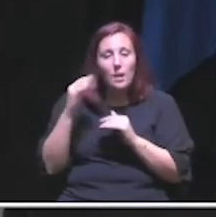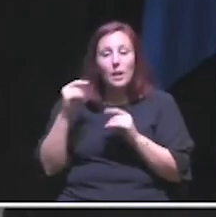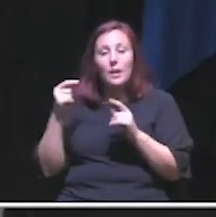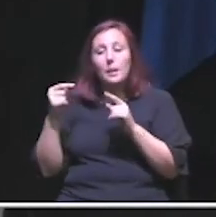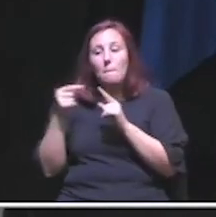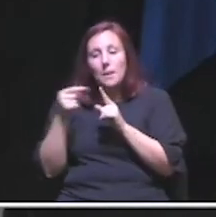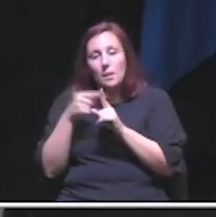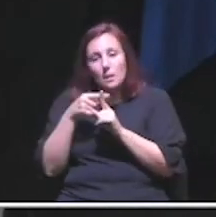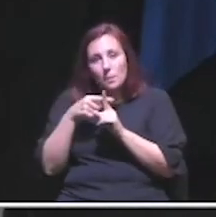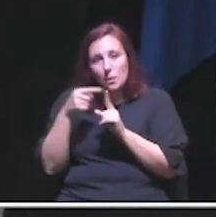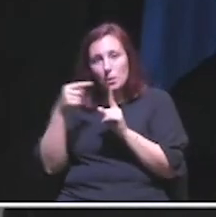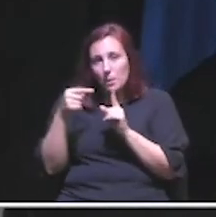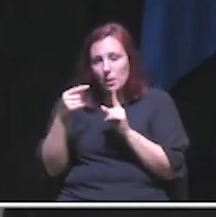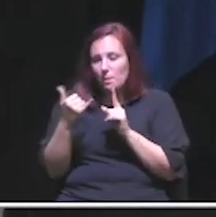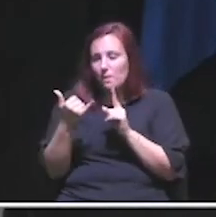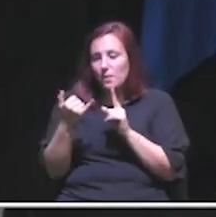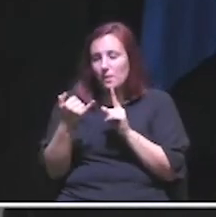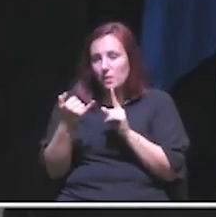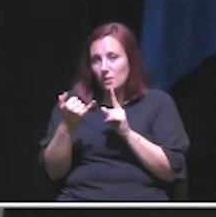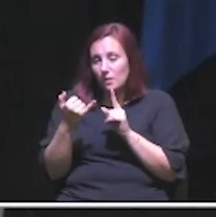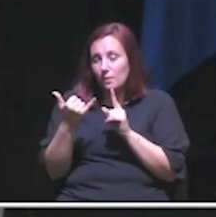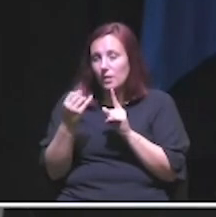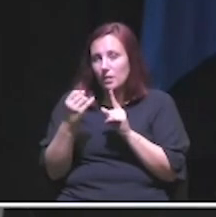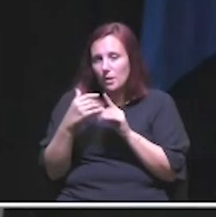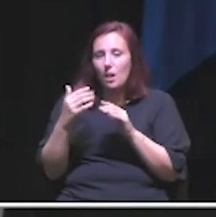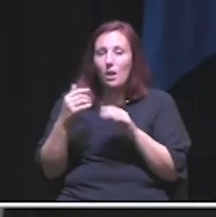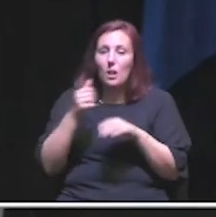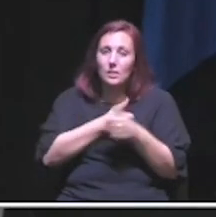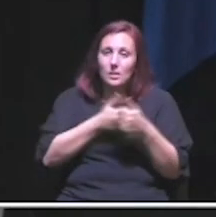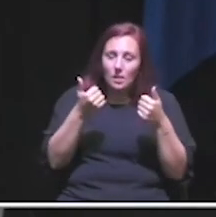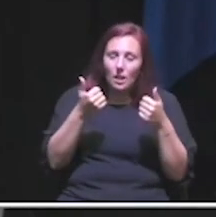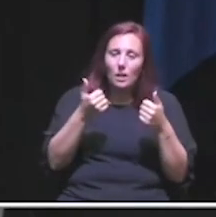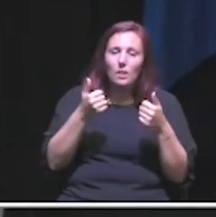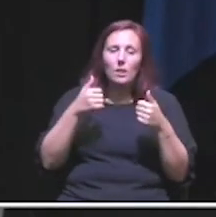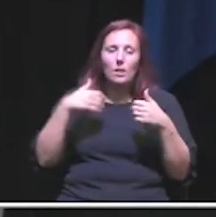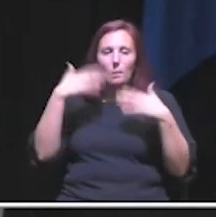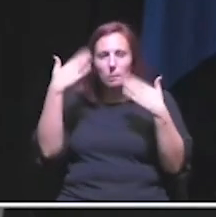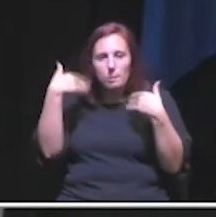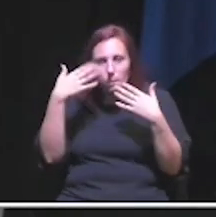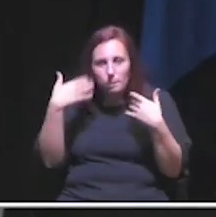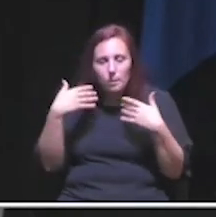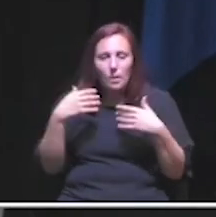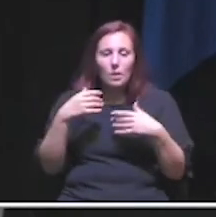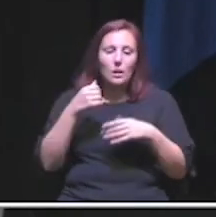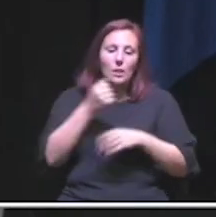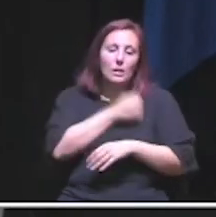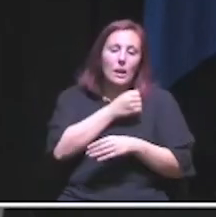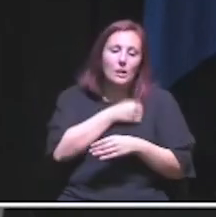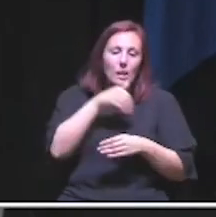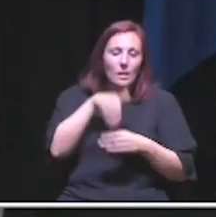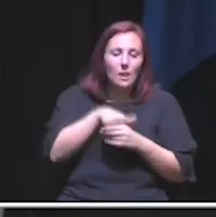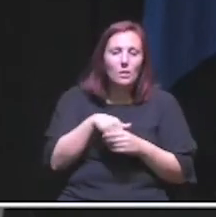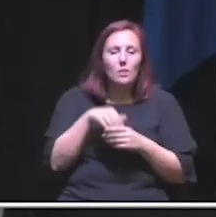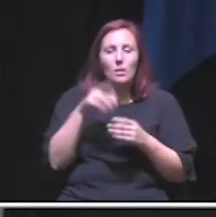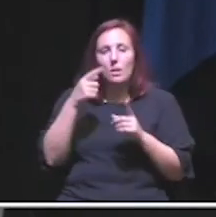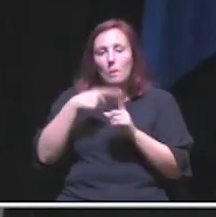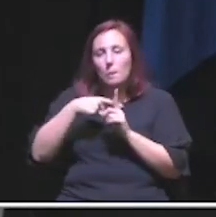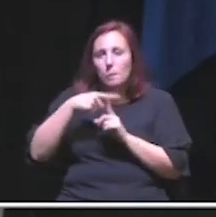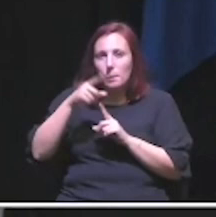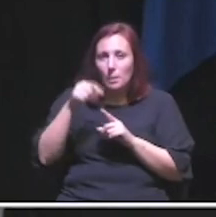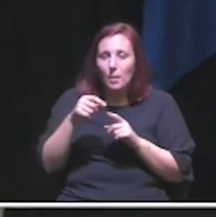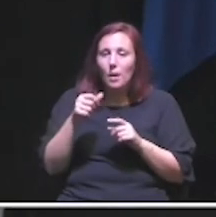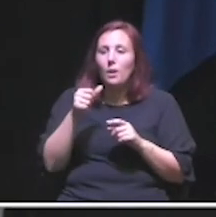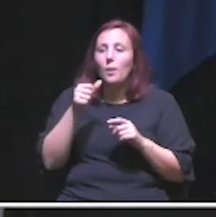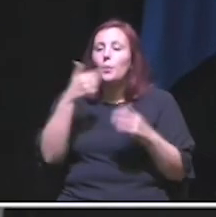20 graus. Vai estar muito calor na cidade, vai estar muito calor dentro das casas e sem ser possível arrefecê-las. Este é um problema de